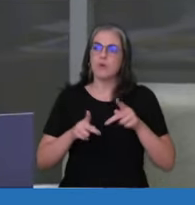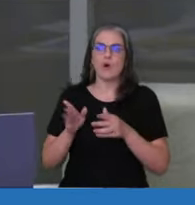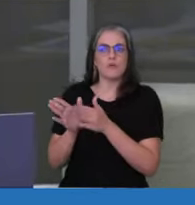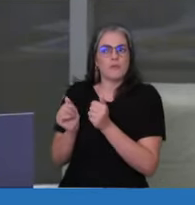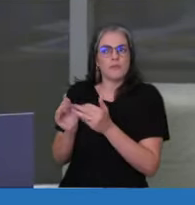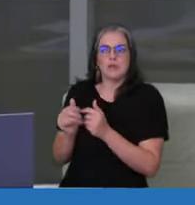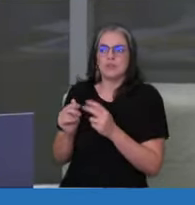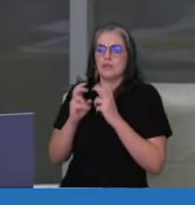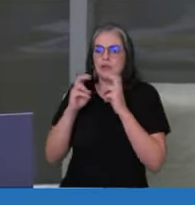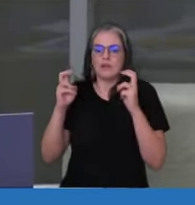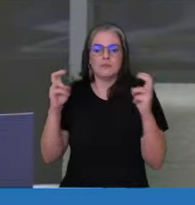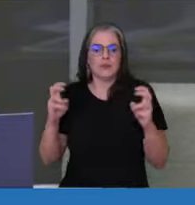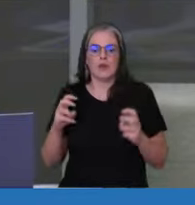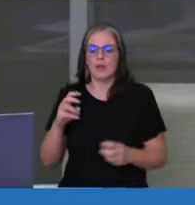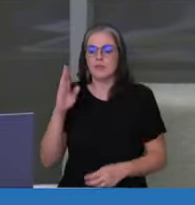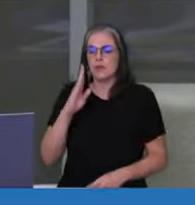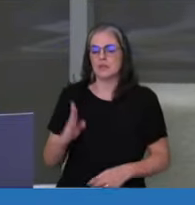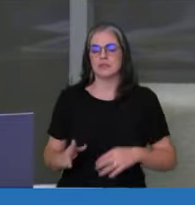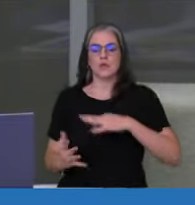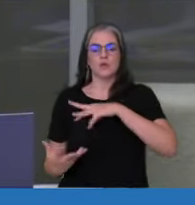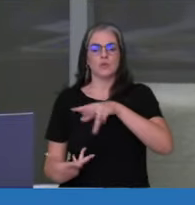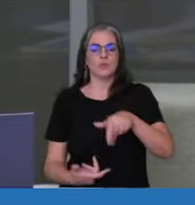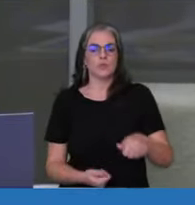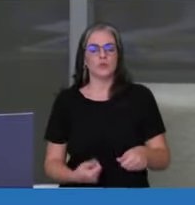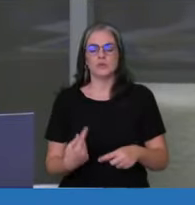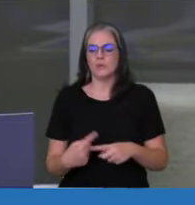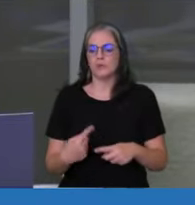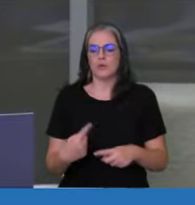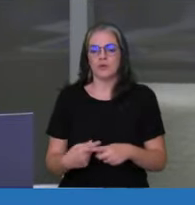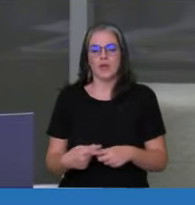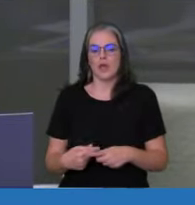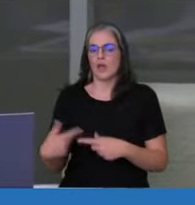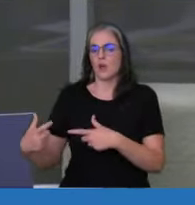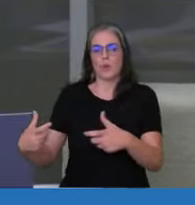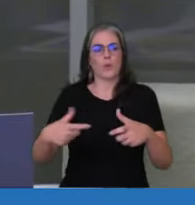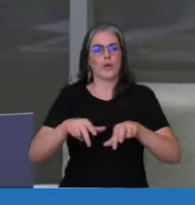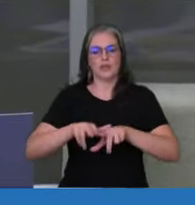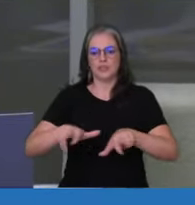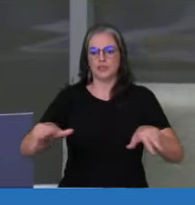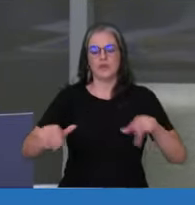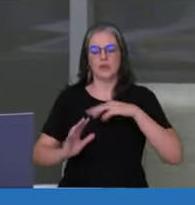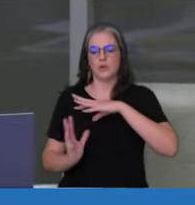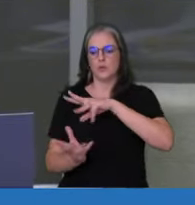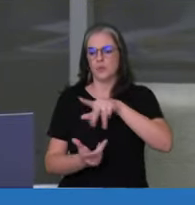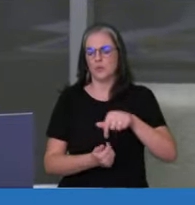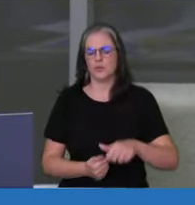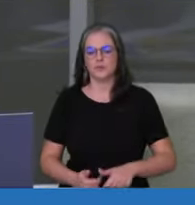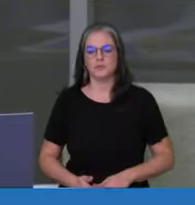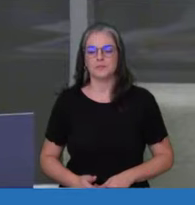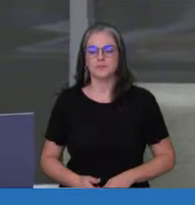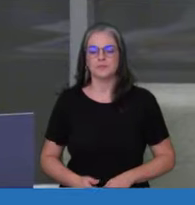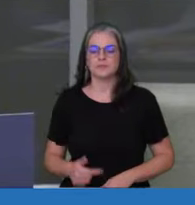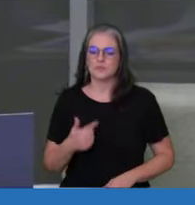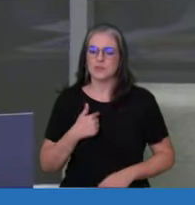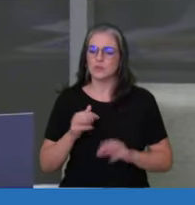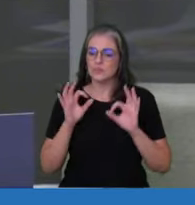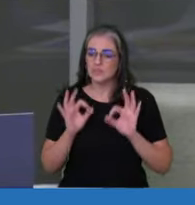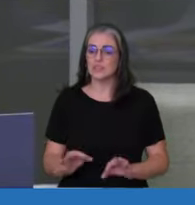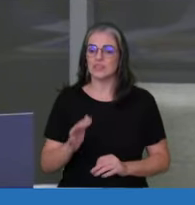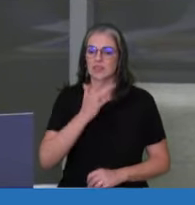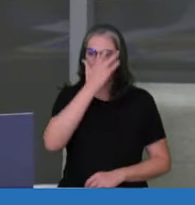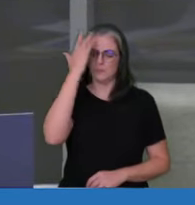mundo, na verdade, porque Marielle estampa praças, avenidas e ruas no mundo inteiro. Eu tenho certeza que aqueles que executaram a Marielle